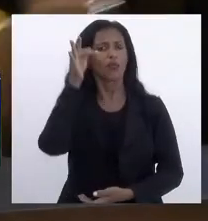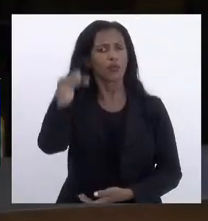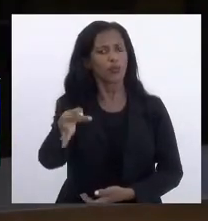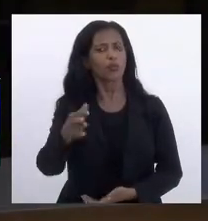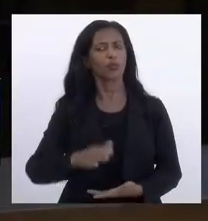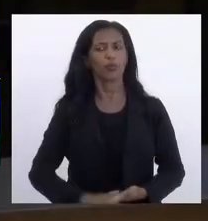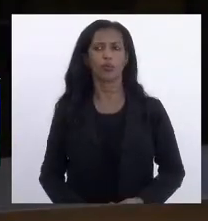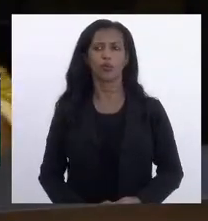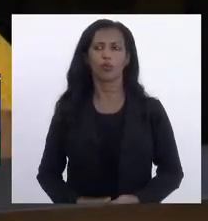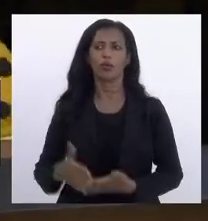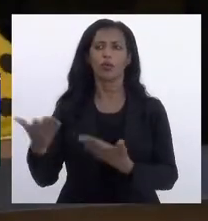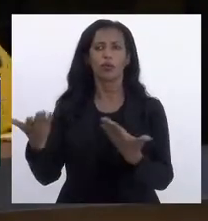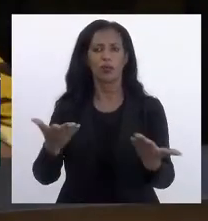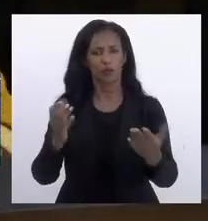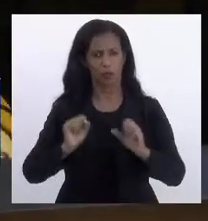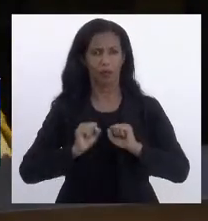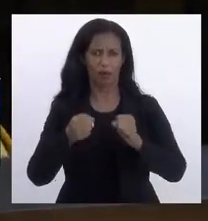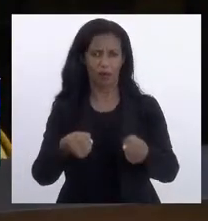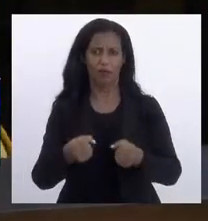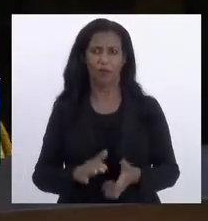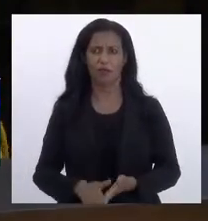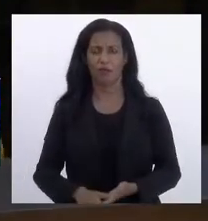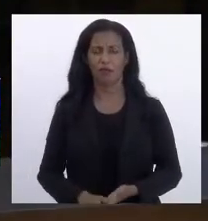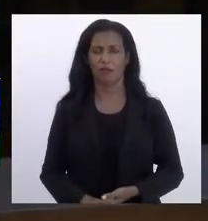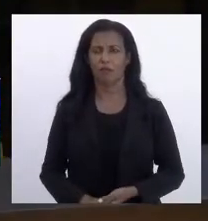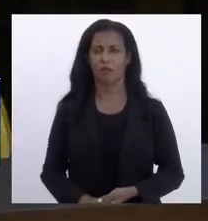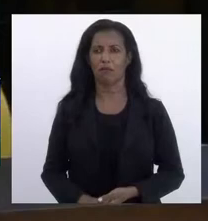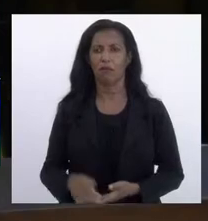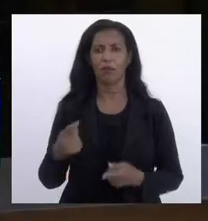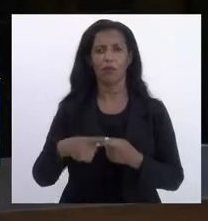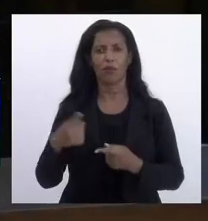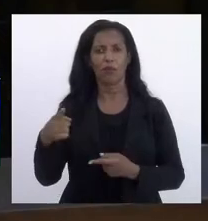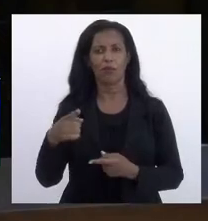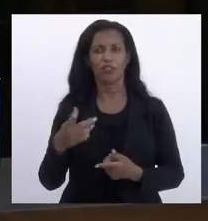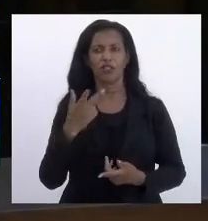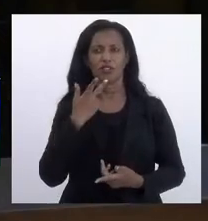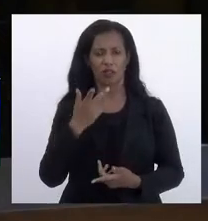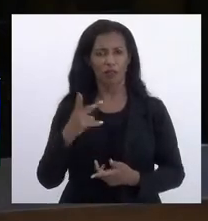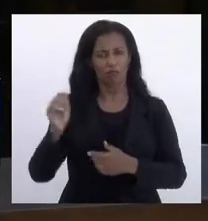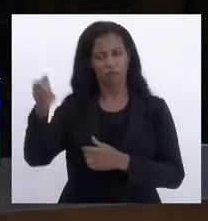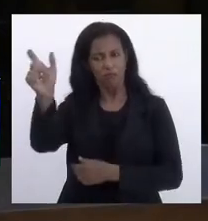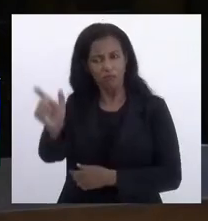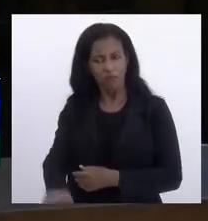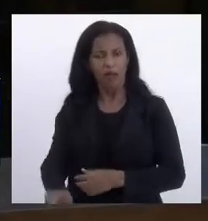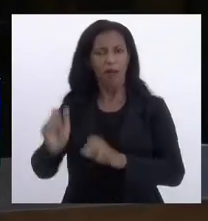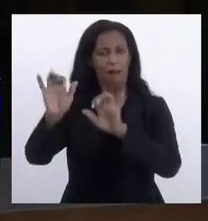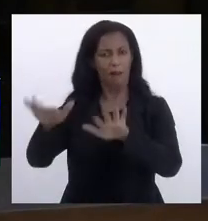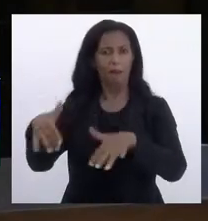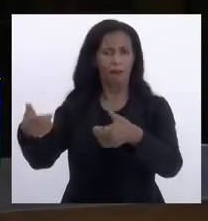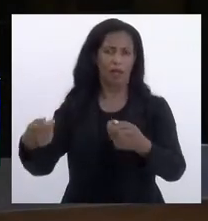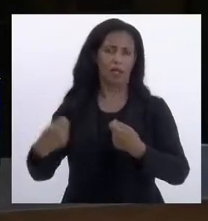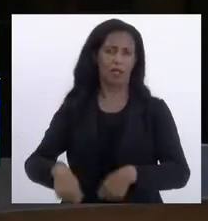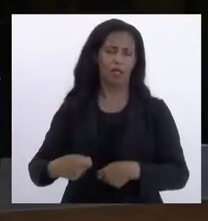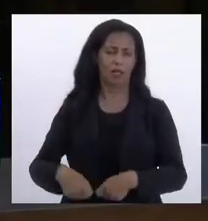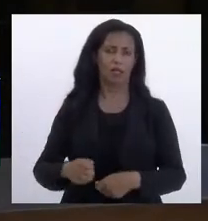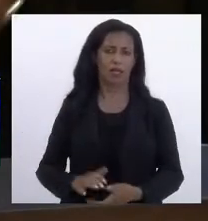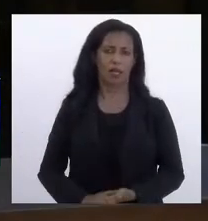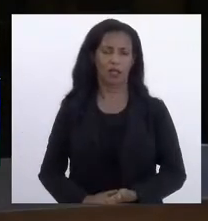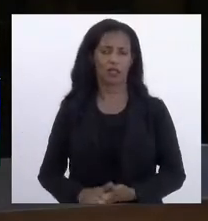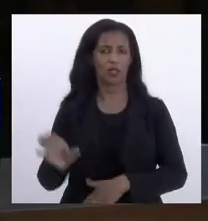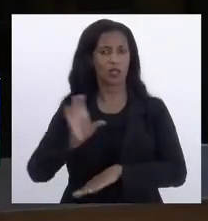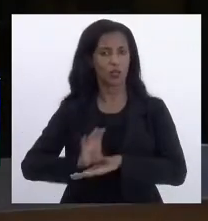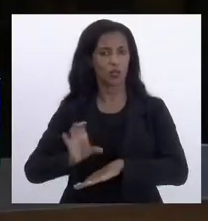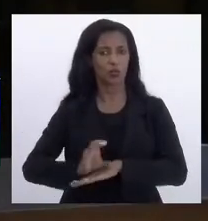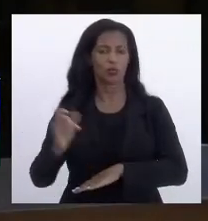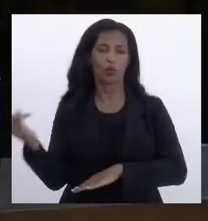nossa juventude. Então, só para reforçar, muito rapidinho, porque a Vossa Excelência já colocou muito bem no grau a necessidade da defesa desse curso